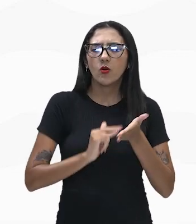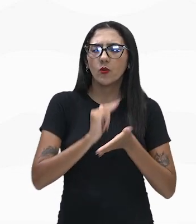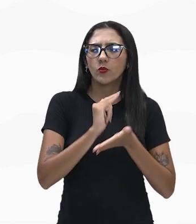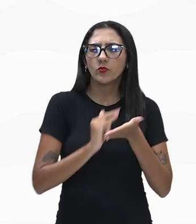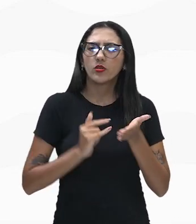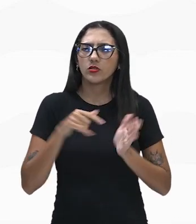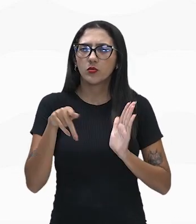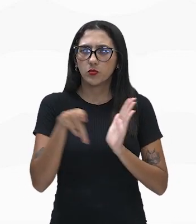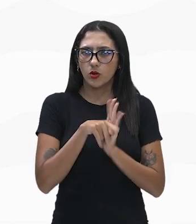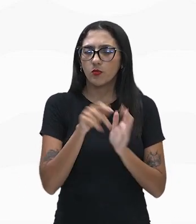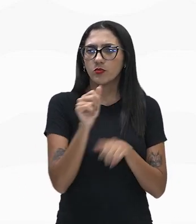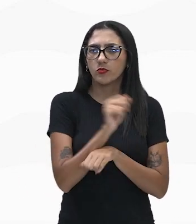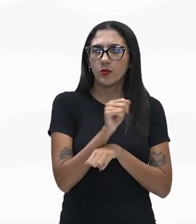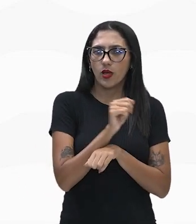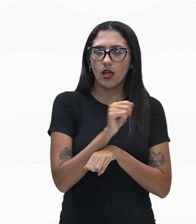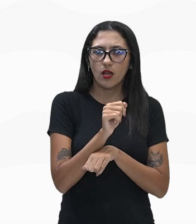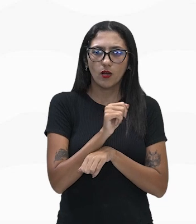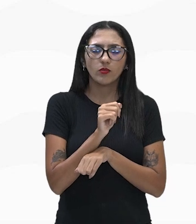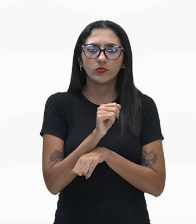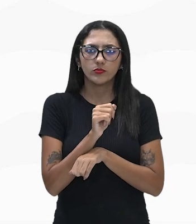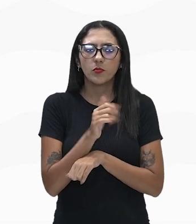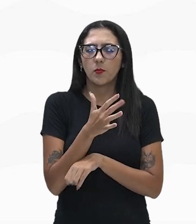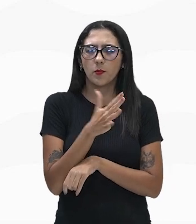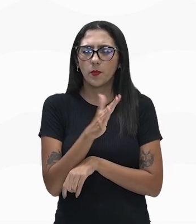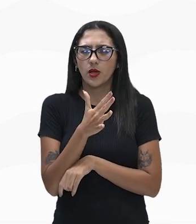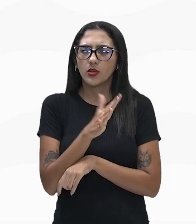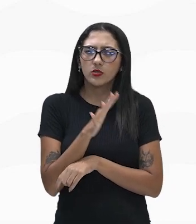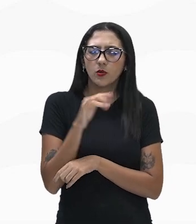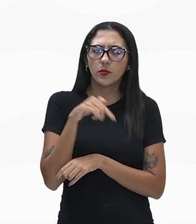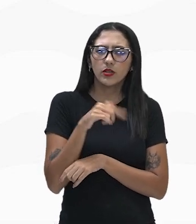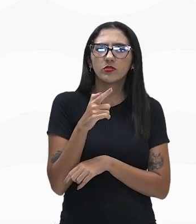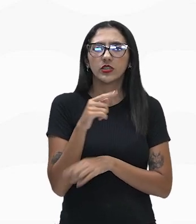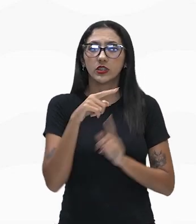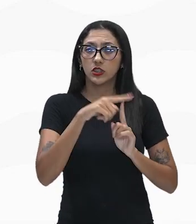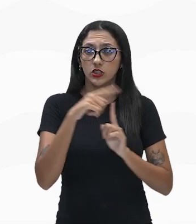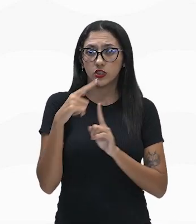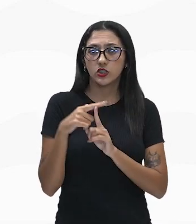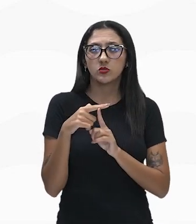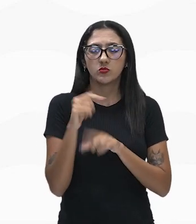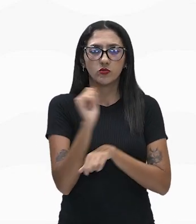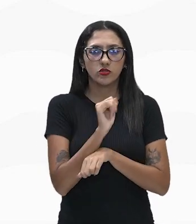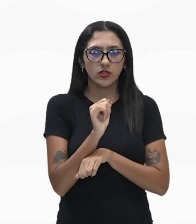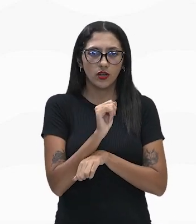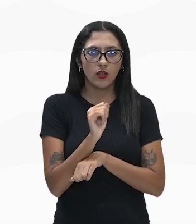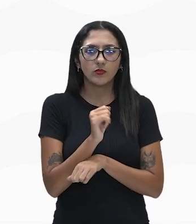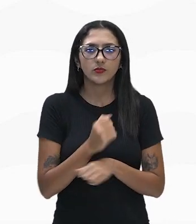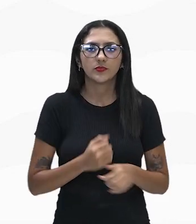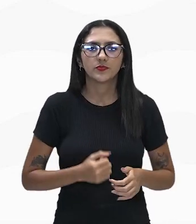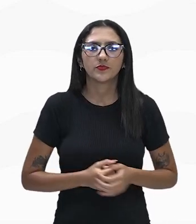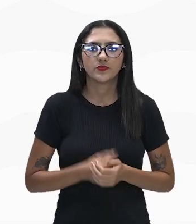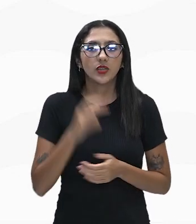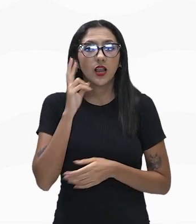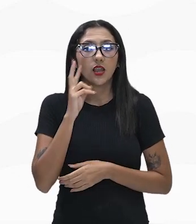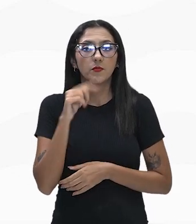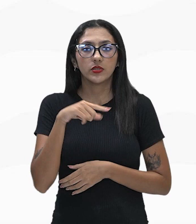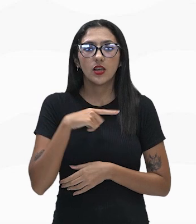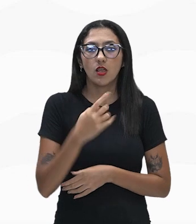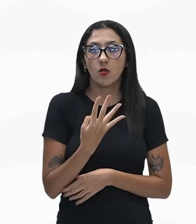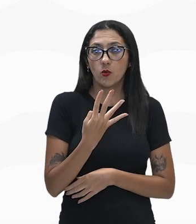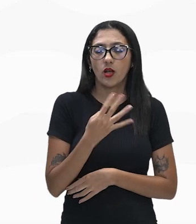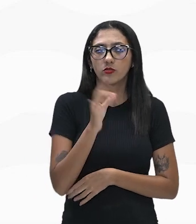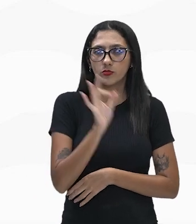anual aproximado de um veículo de R$ 60 mil, lembrando que o IPVA é 4% do valor do